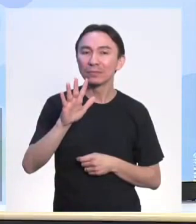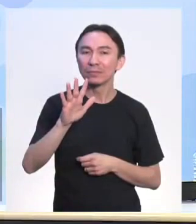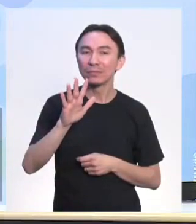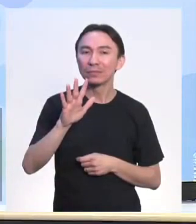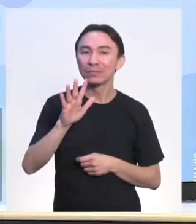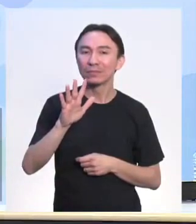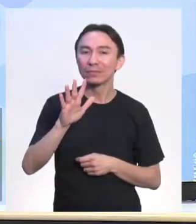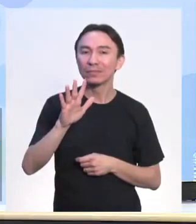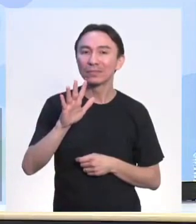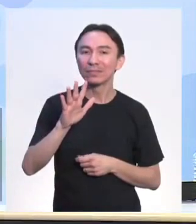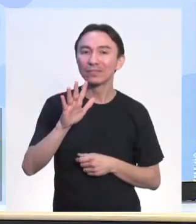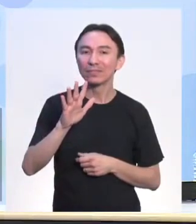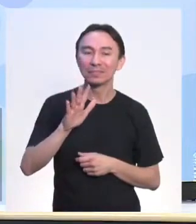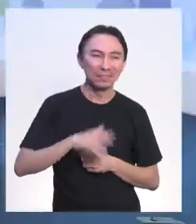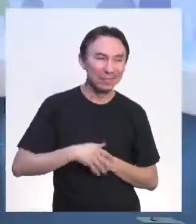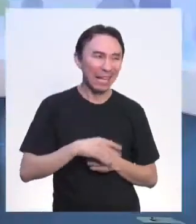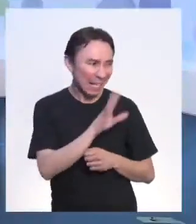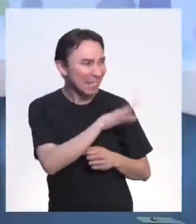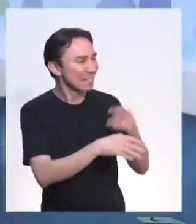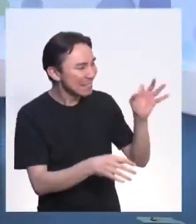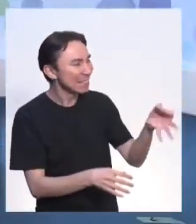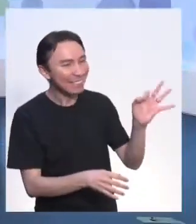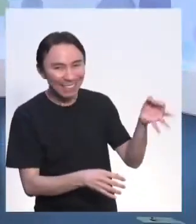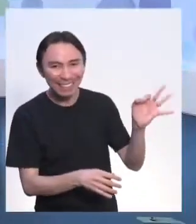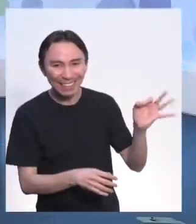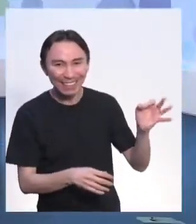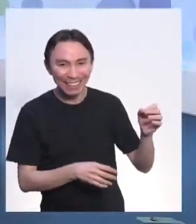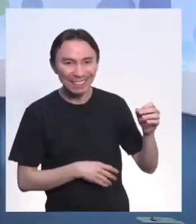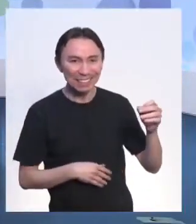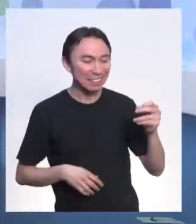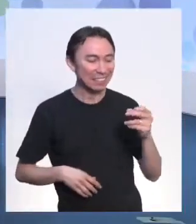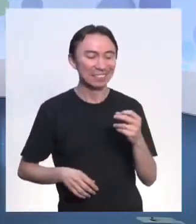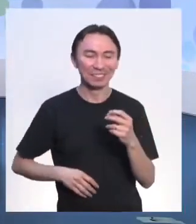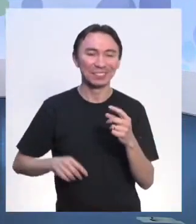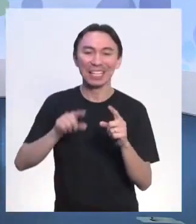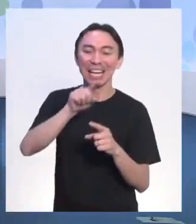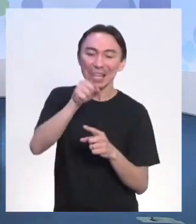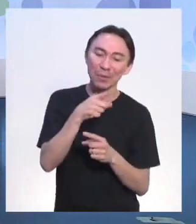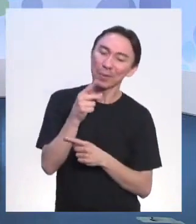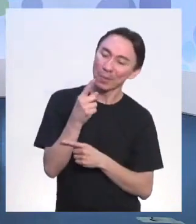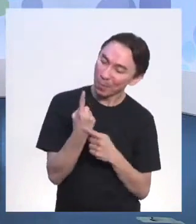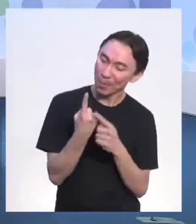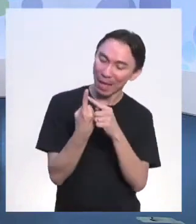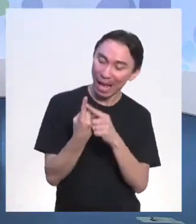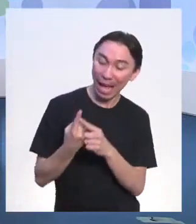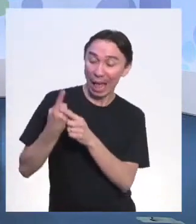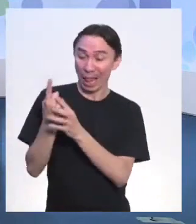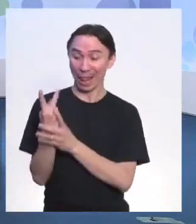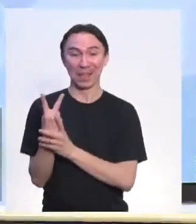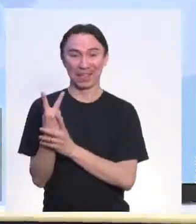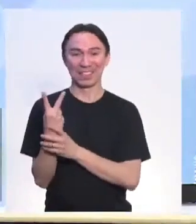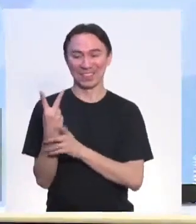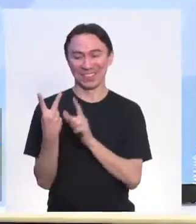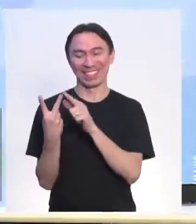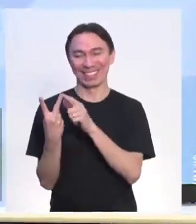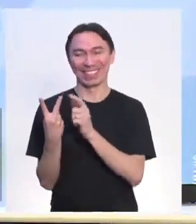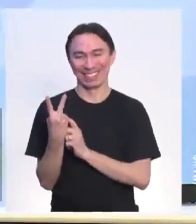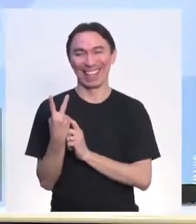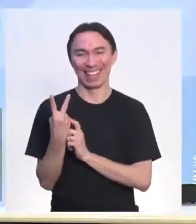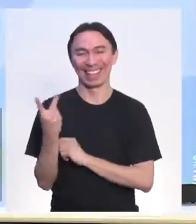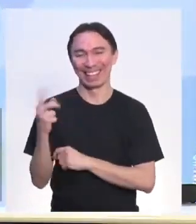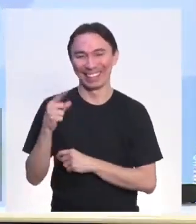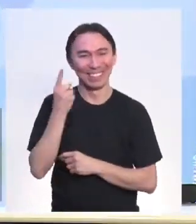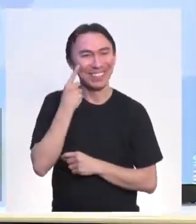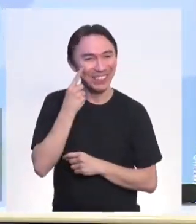Centésimos. Muito bem, professora Roberta. Achei que estava... Não, estou acordada aqui, estou prestando atenção. Então, vamos lá,